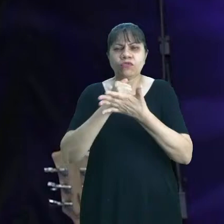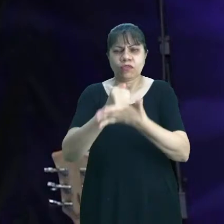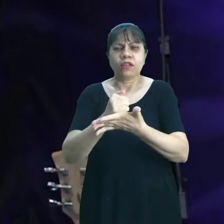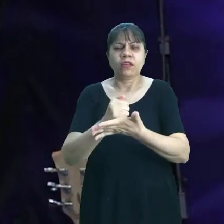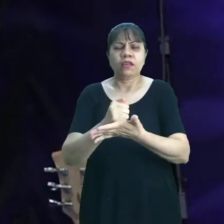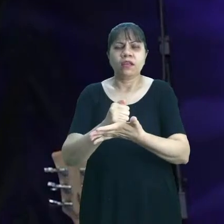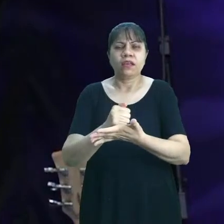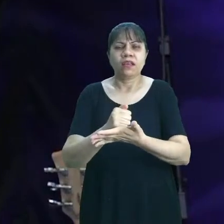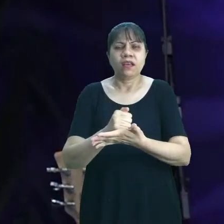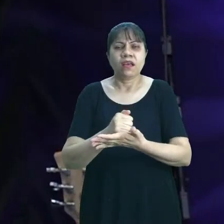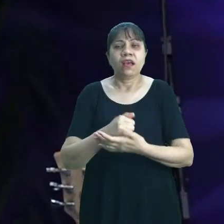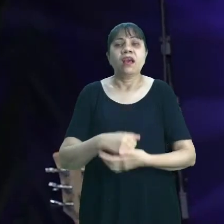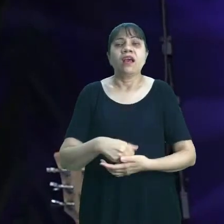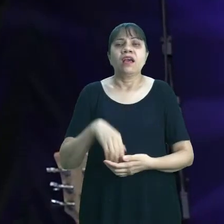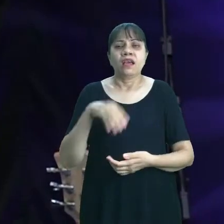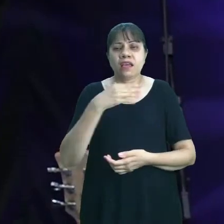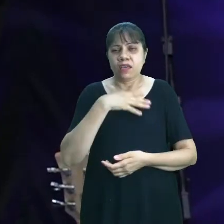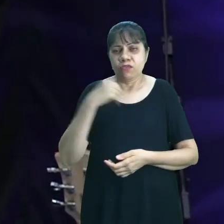Vai não.